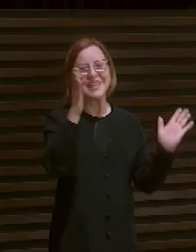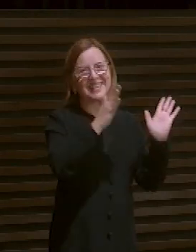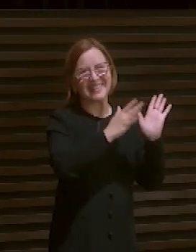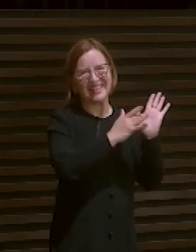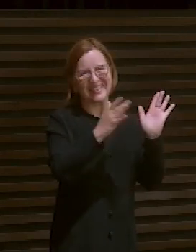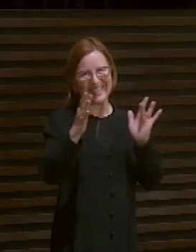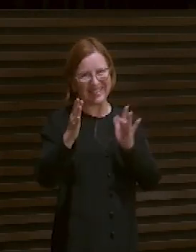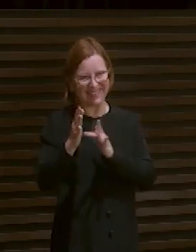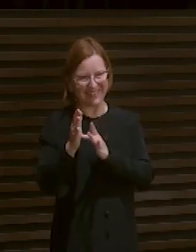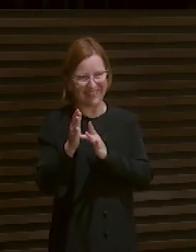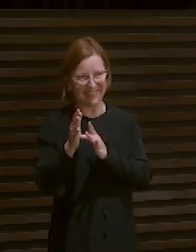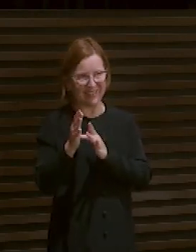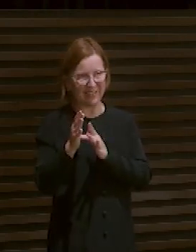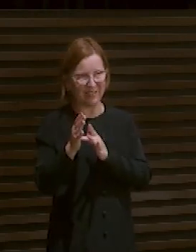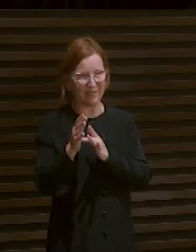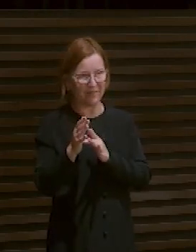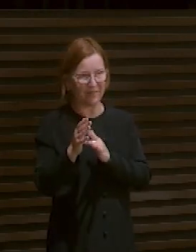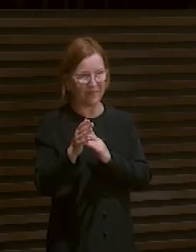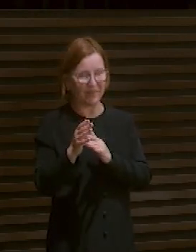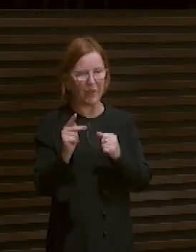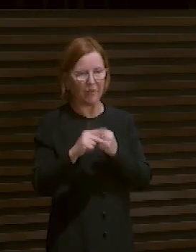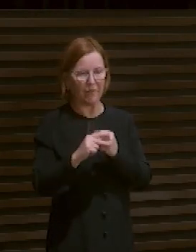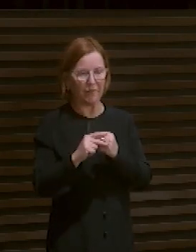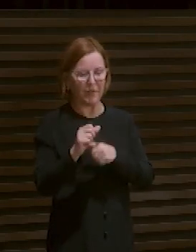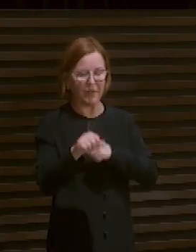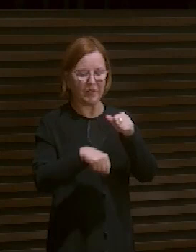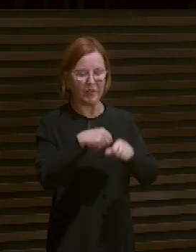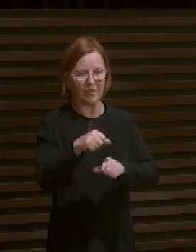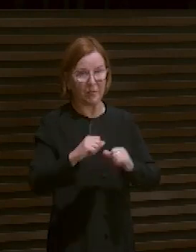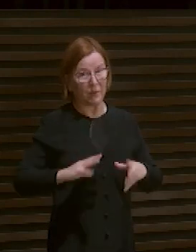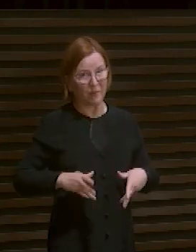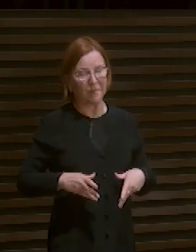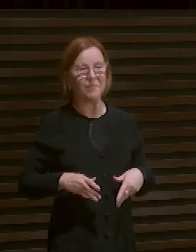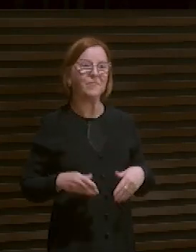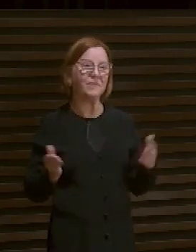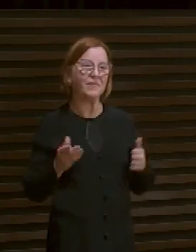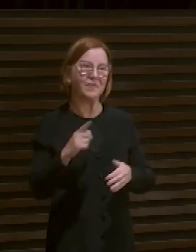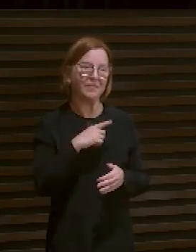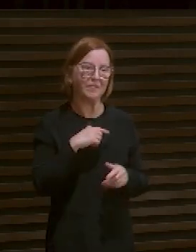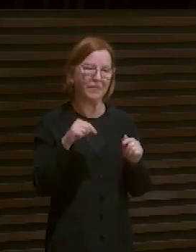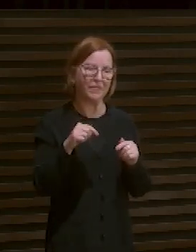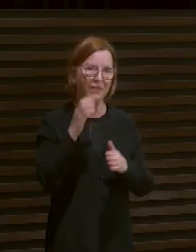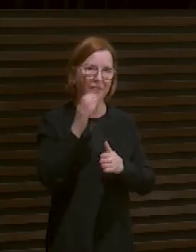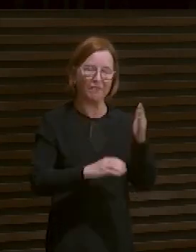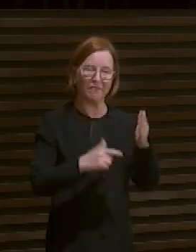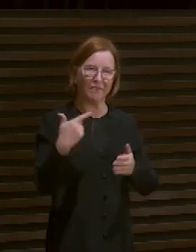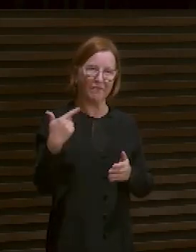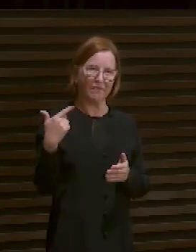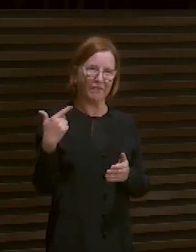Jesus. O Verbo se fez carne. Agora nós temos aqui no capítulo